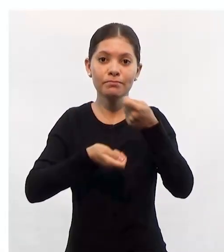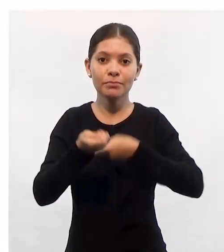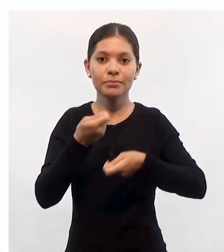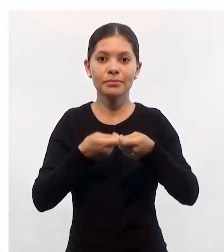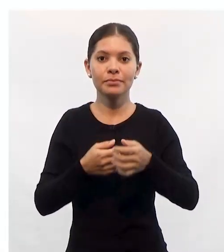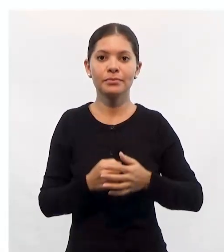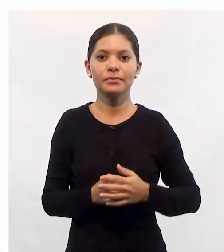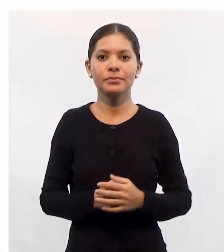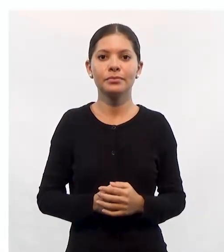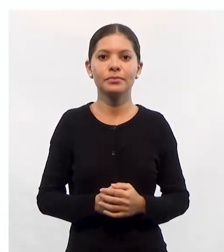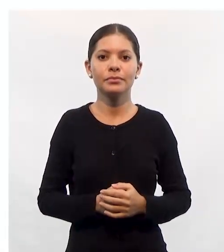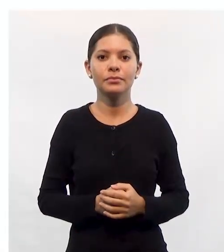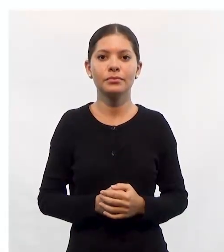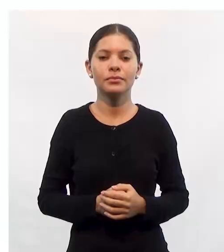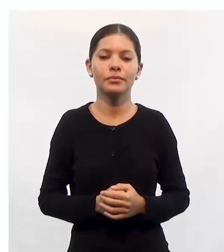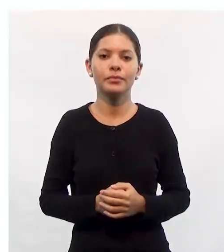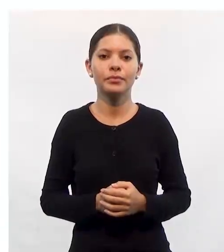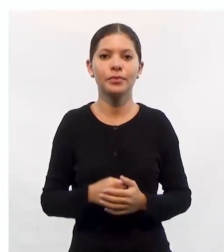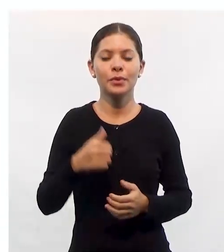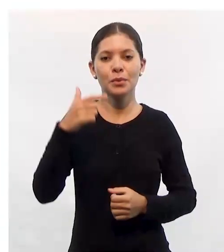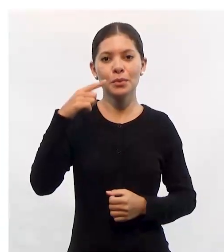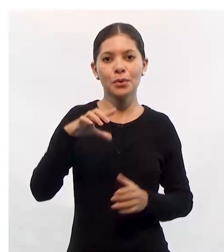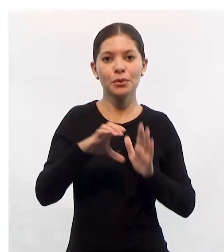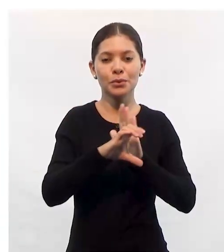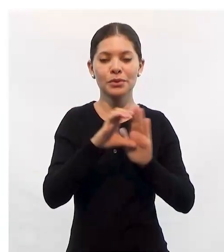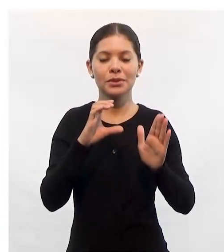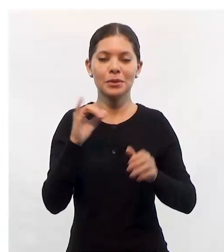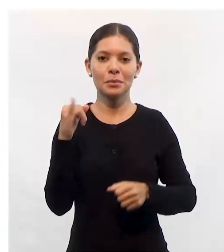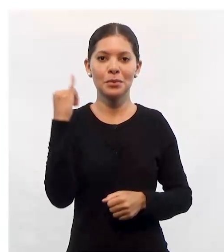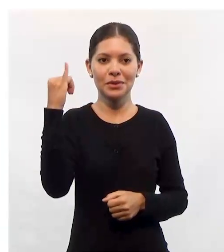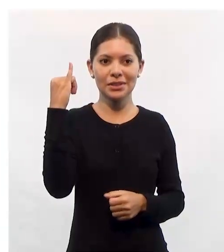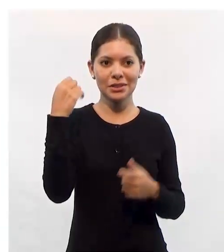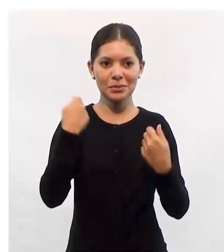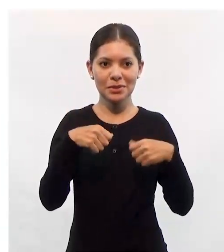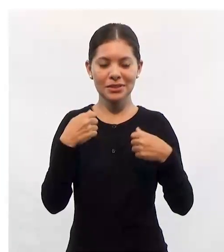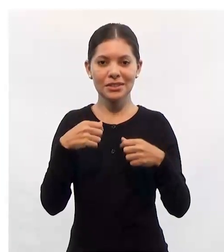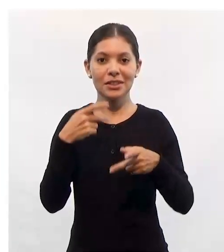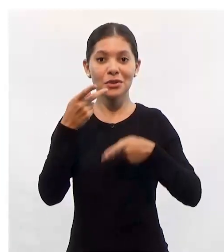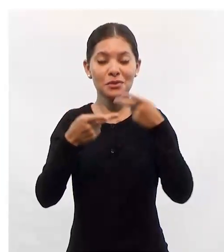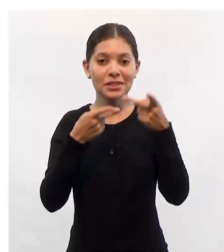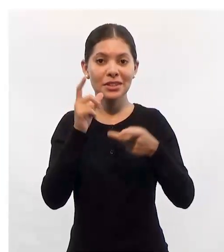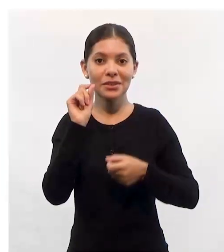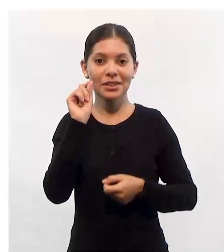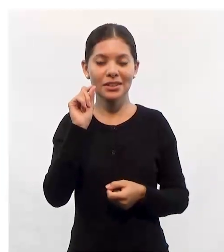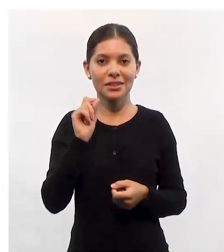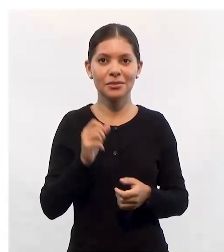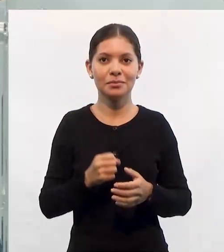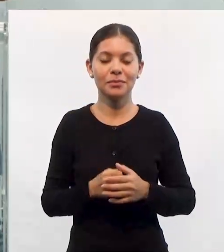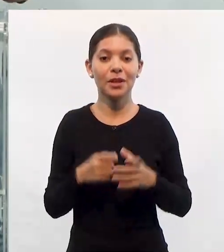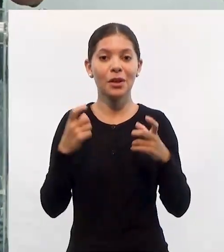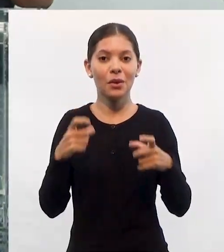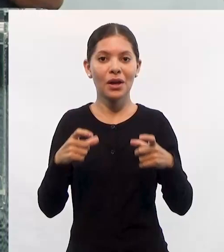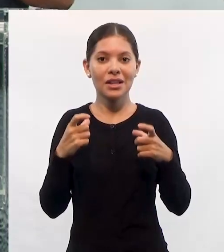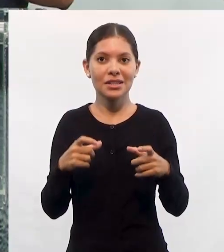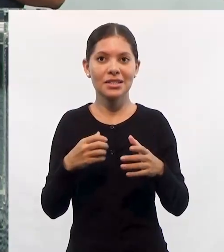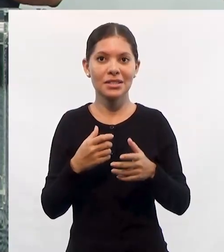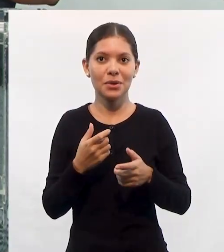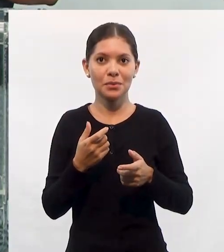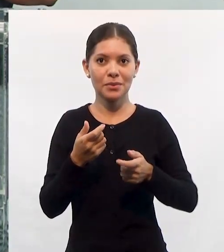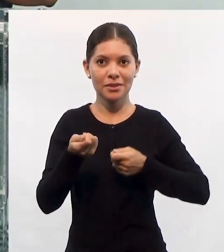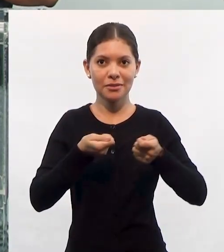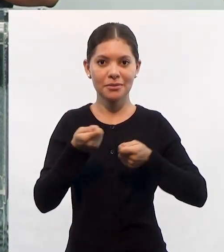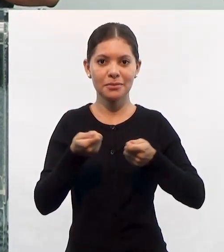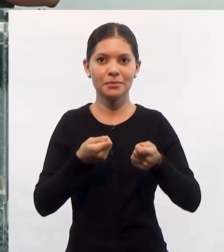ou administração. Um outro conceito importante que precisamos falar é sobre a localização